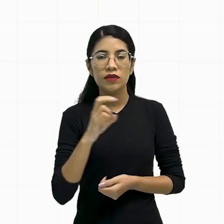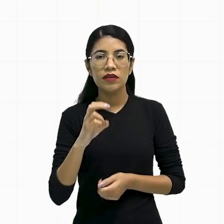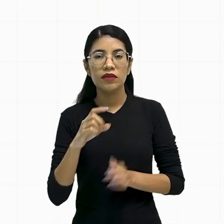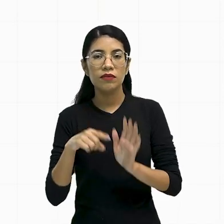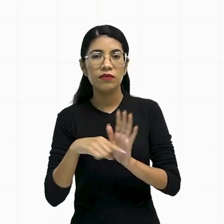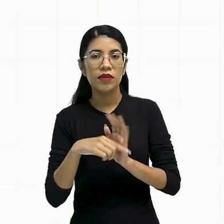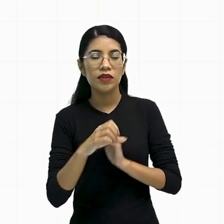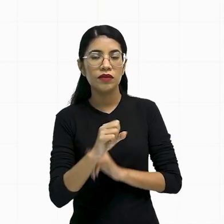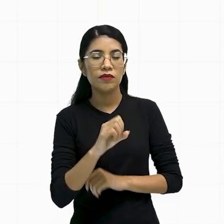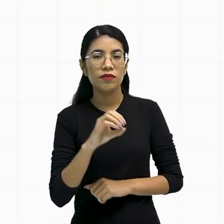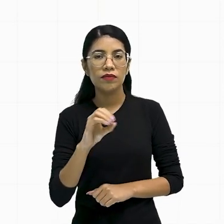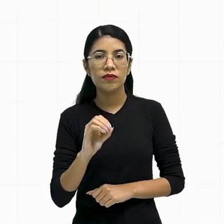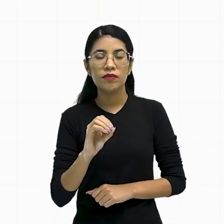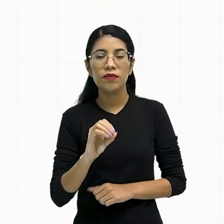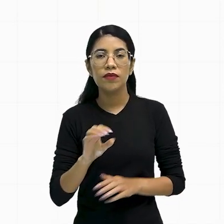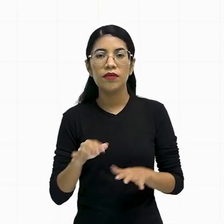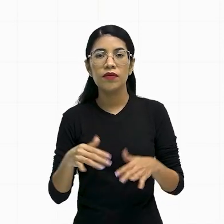80